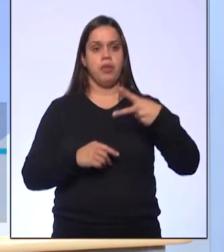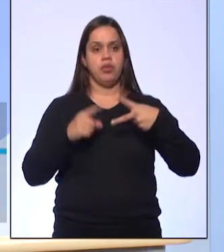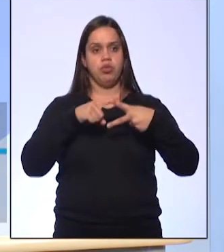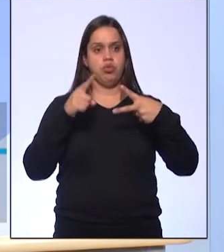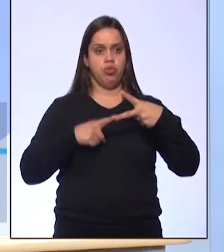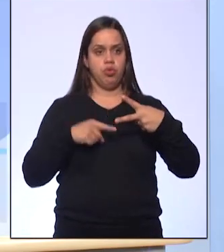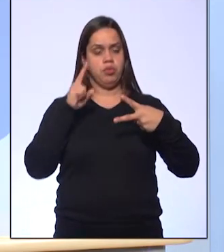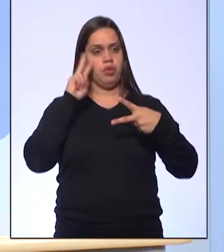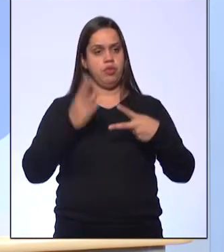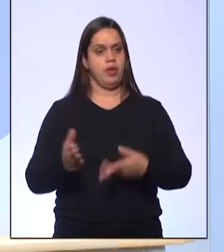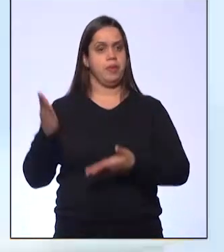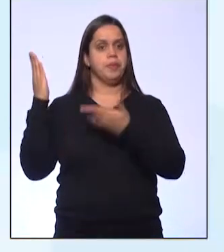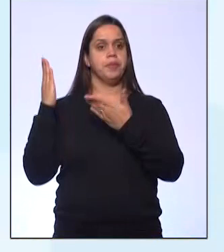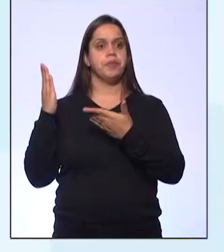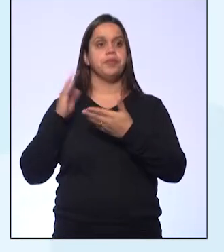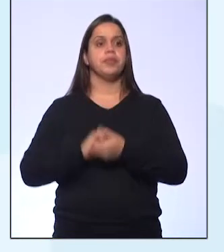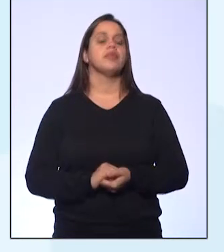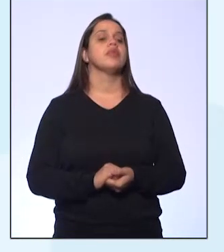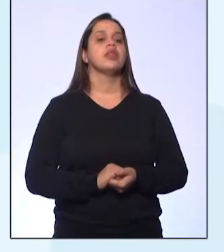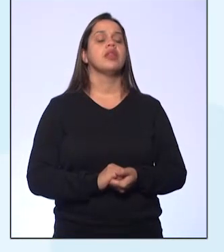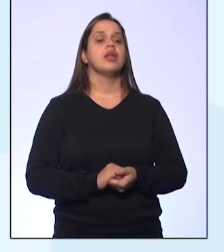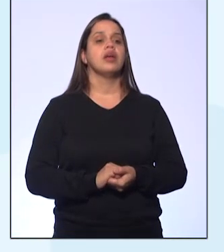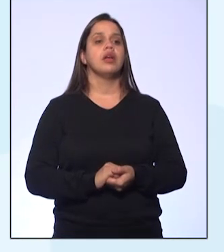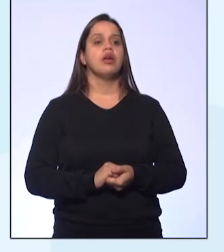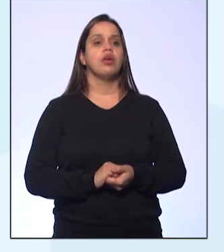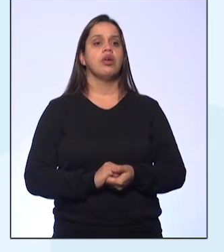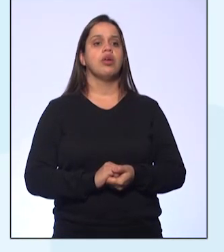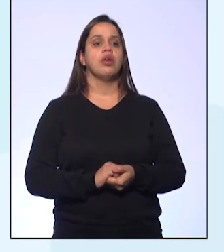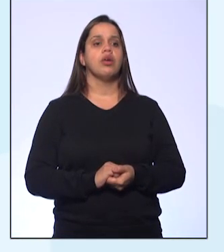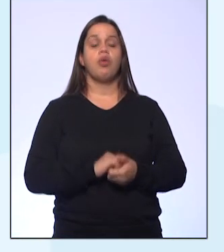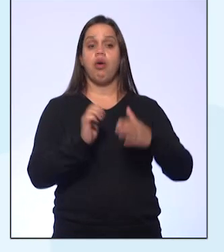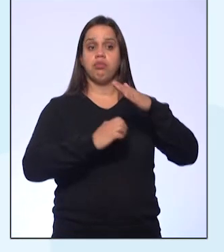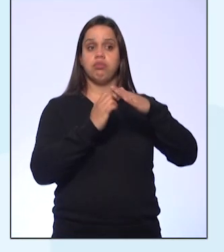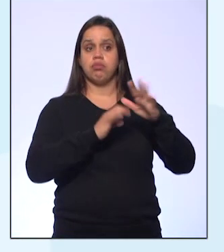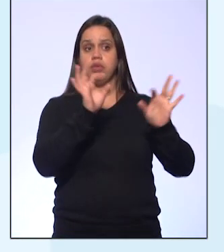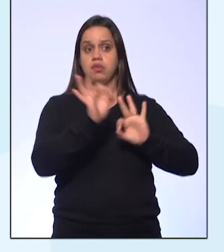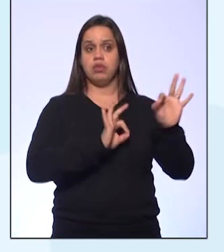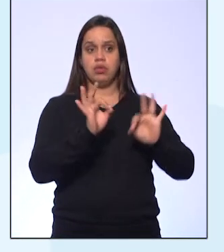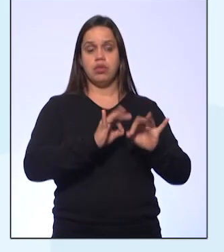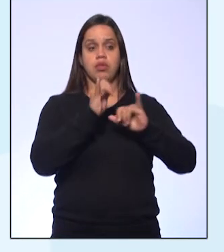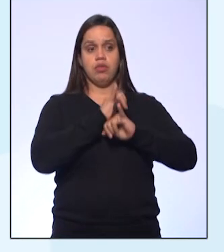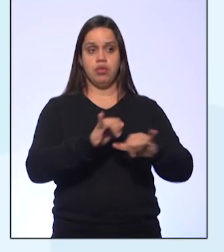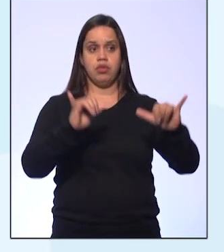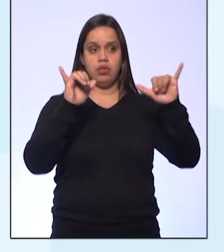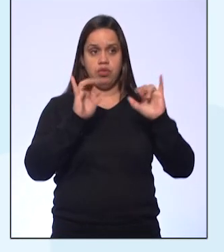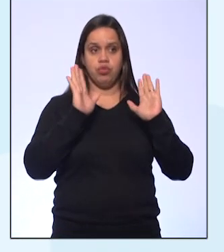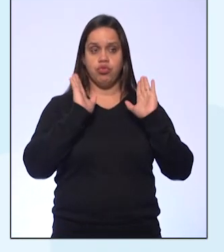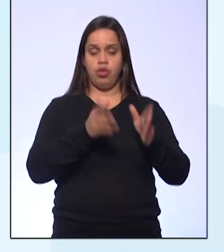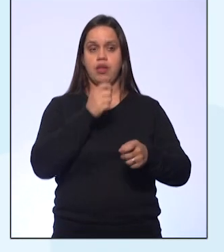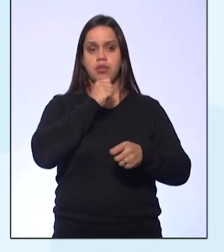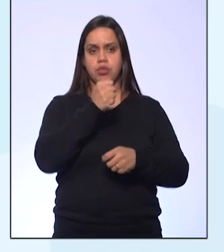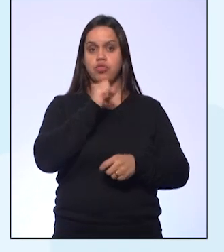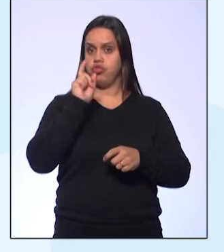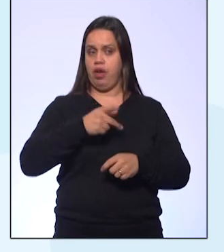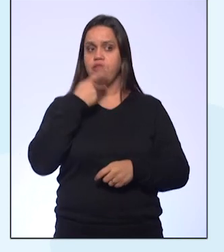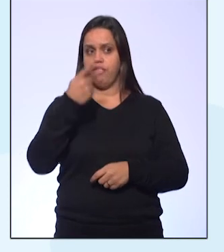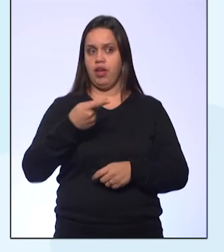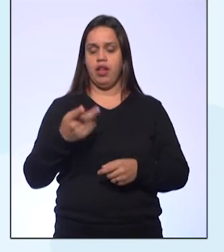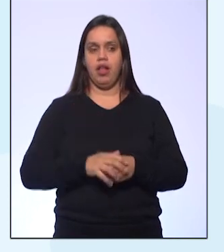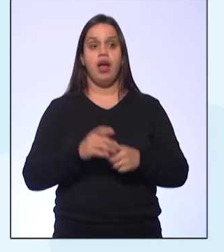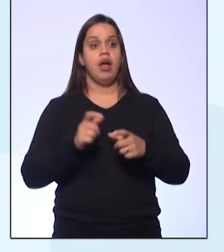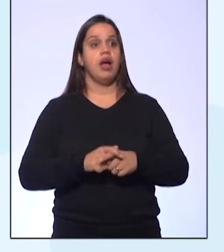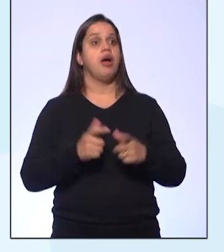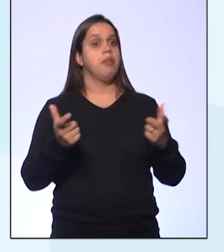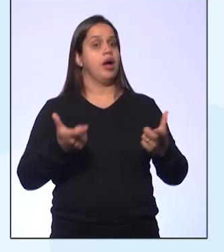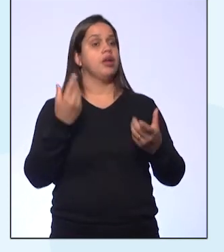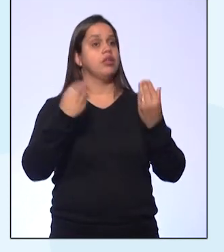vai aparecer para vocês, né? Qual organização internacional é citada na reportagem? Você já tinha ouvido falar delas? A maioria dos